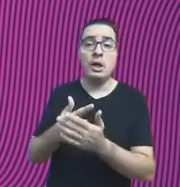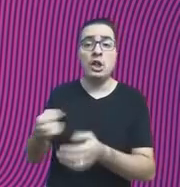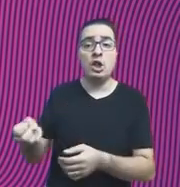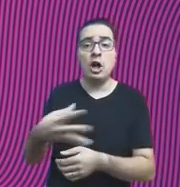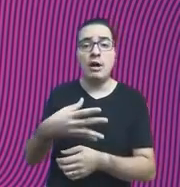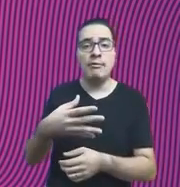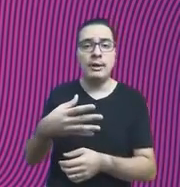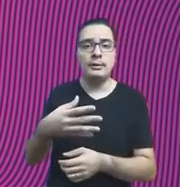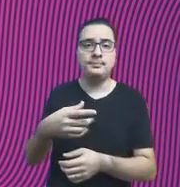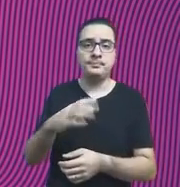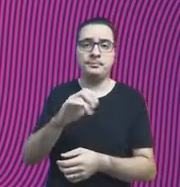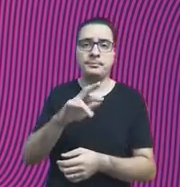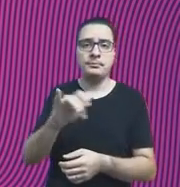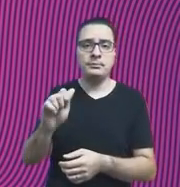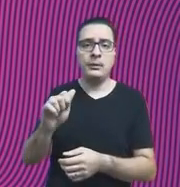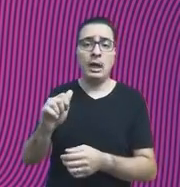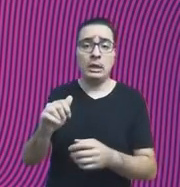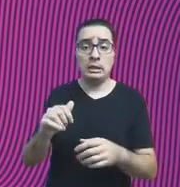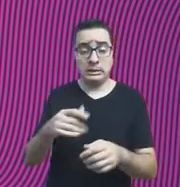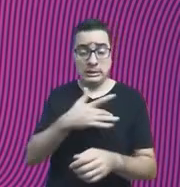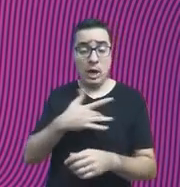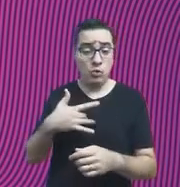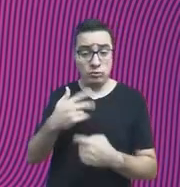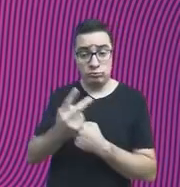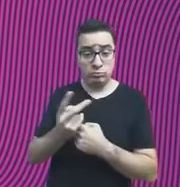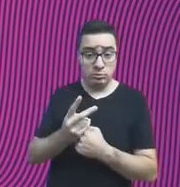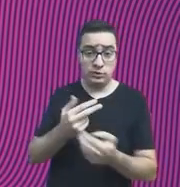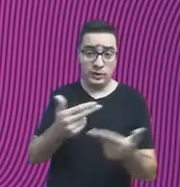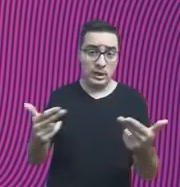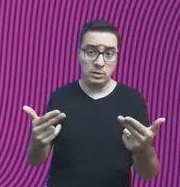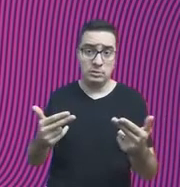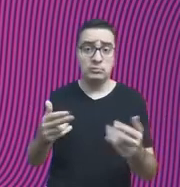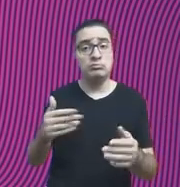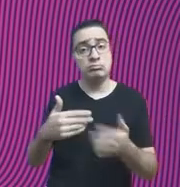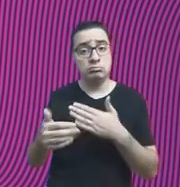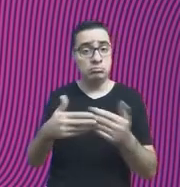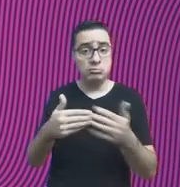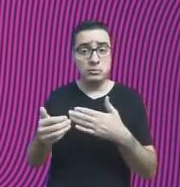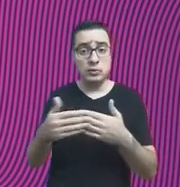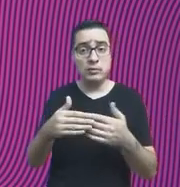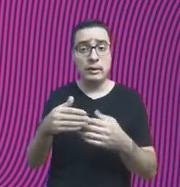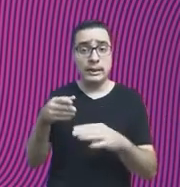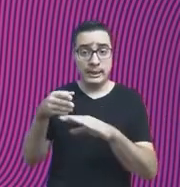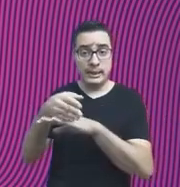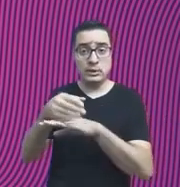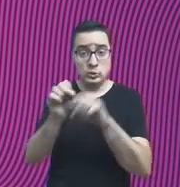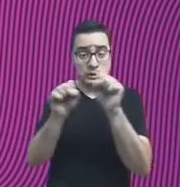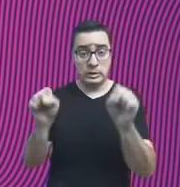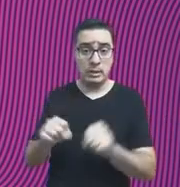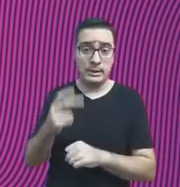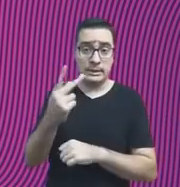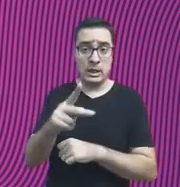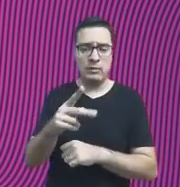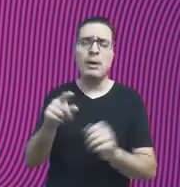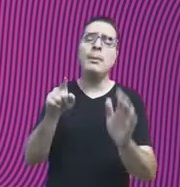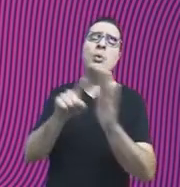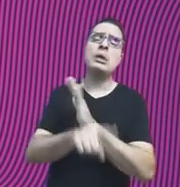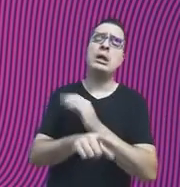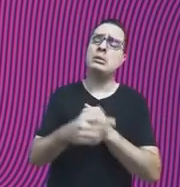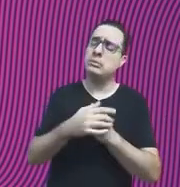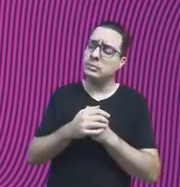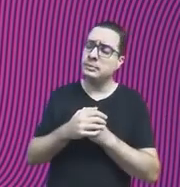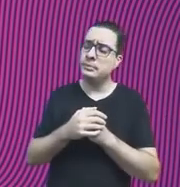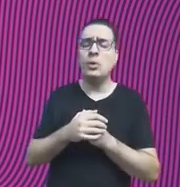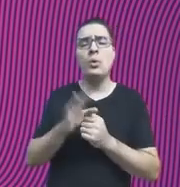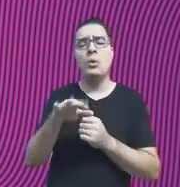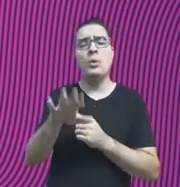de seguro-saúde, enfim, de alguma forma ele está entrando no seu sistema, e você vai perguntar para ele assim, o que